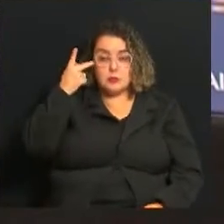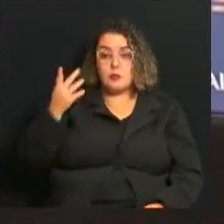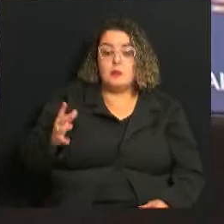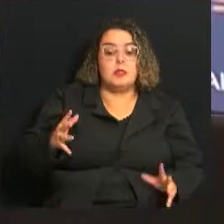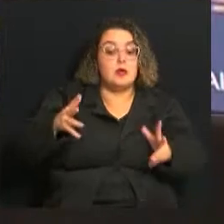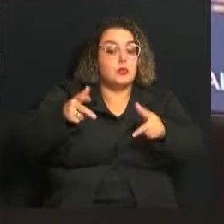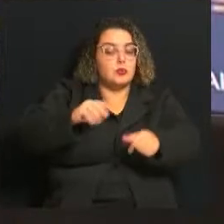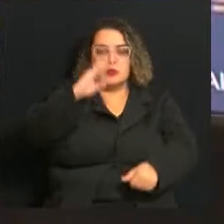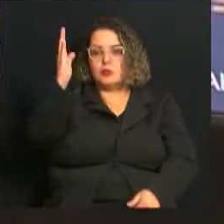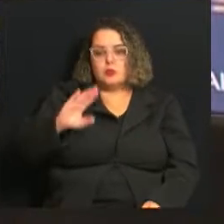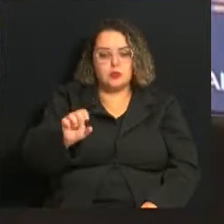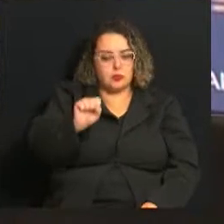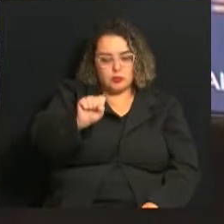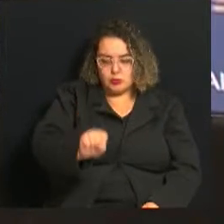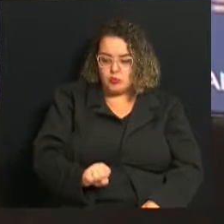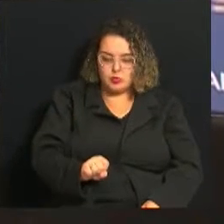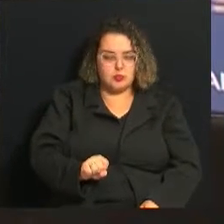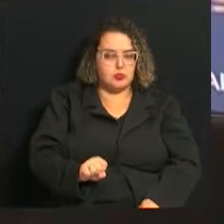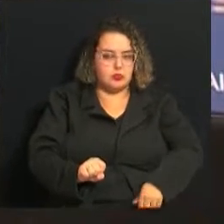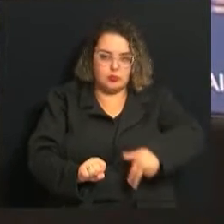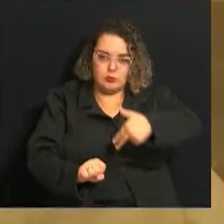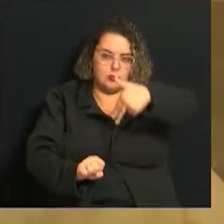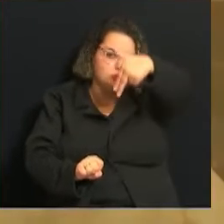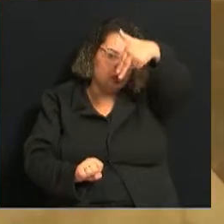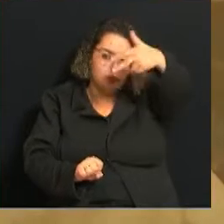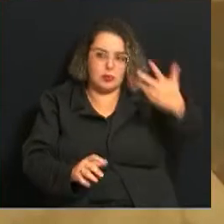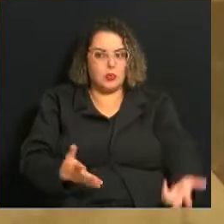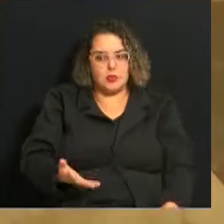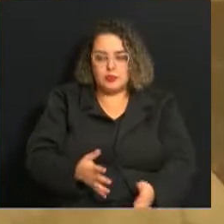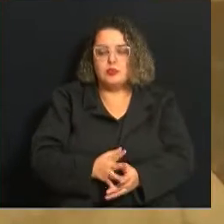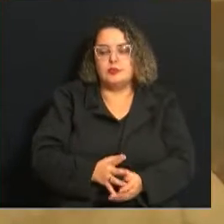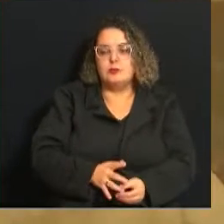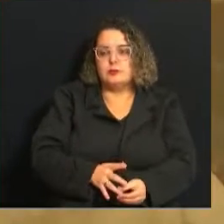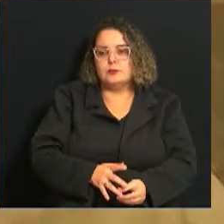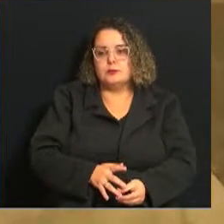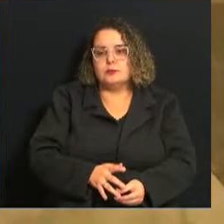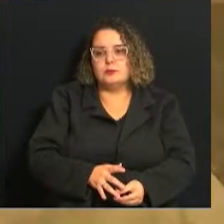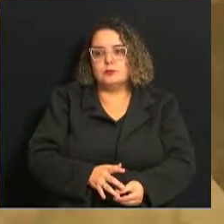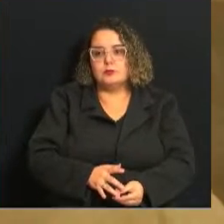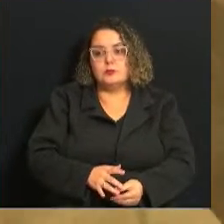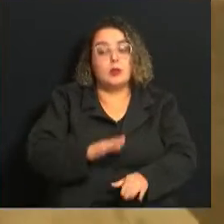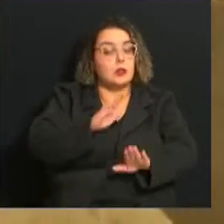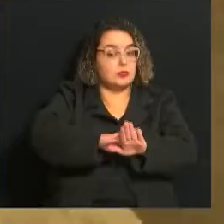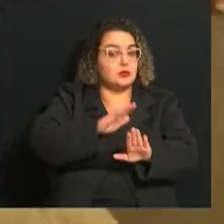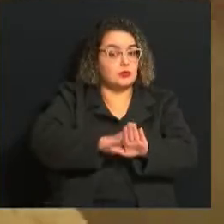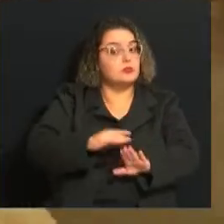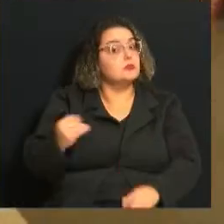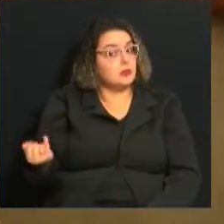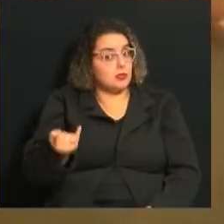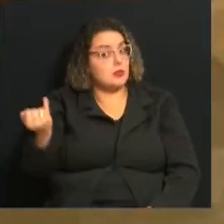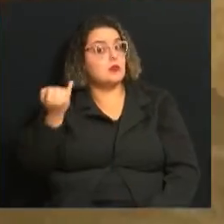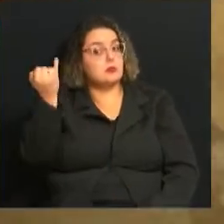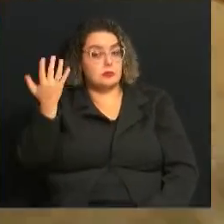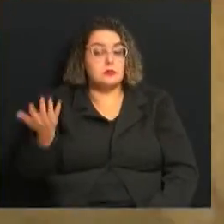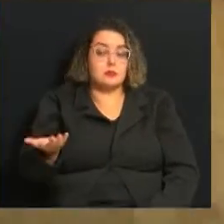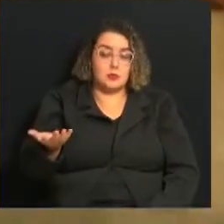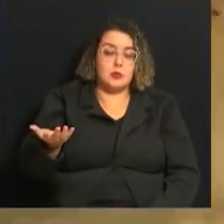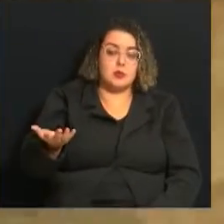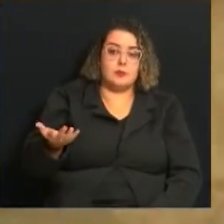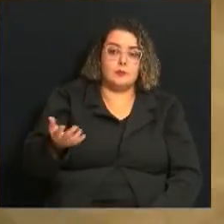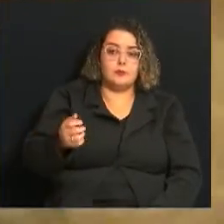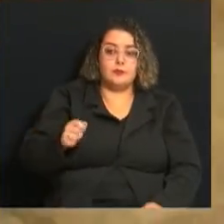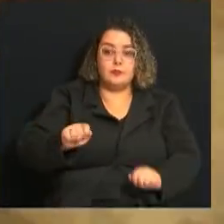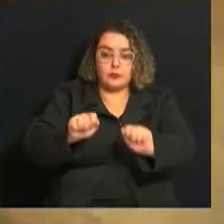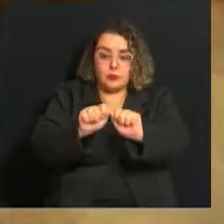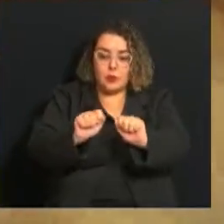do sul até o norte, né? Atividades importantes da área do agro,